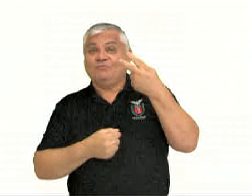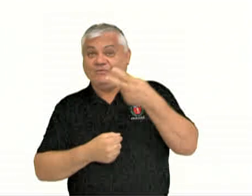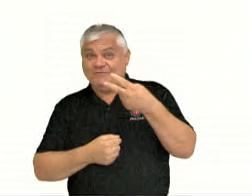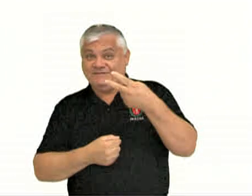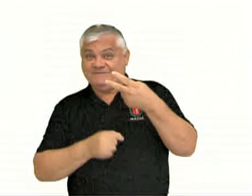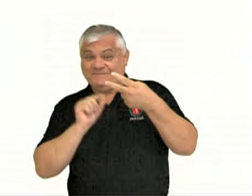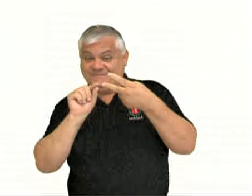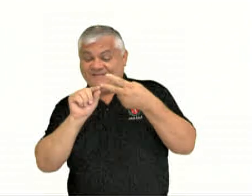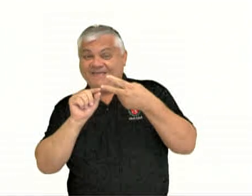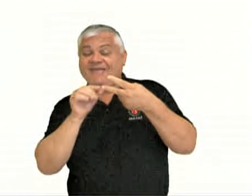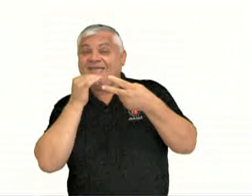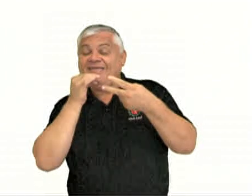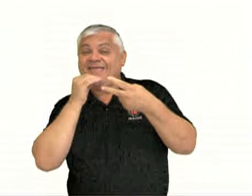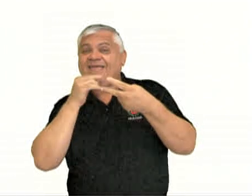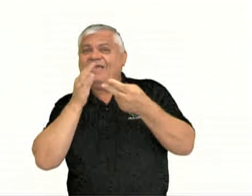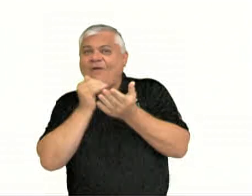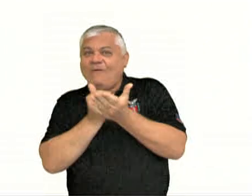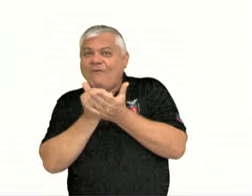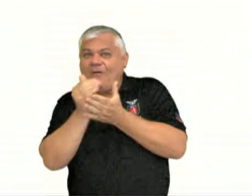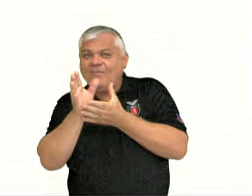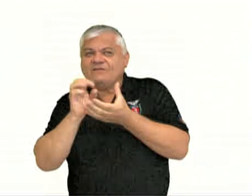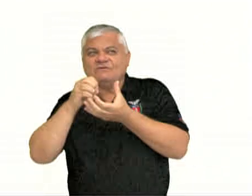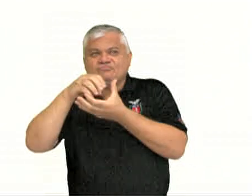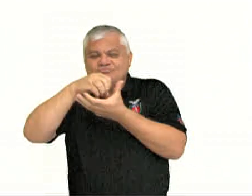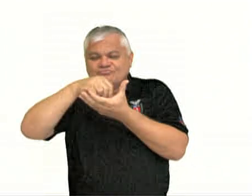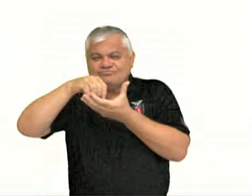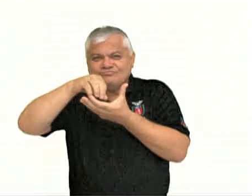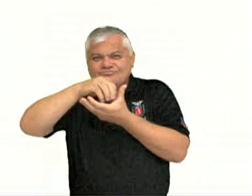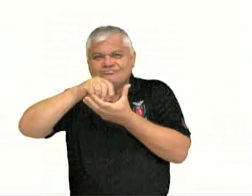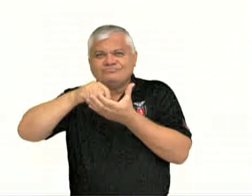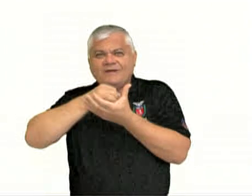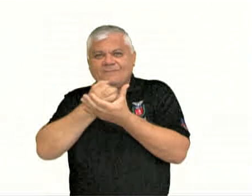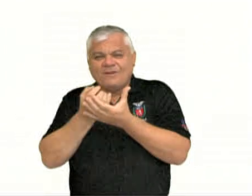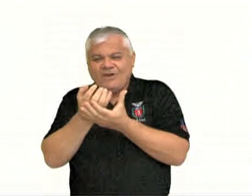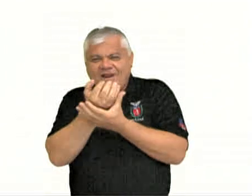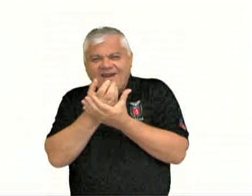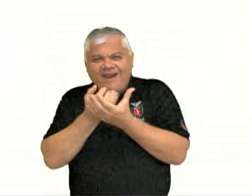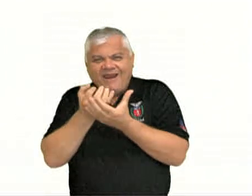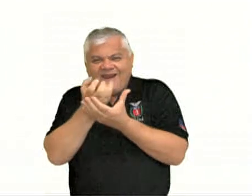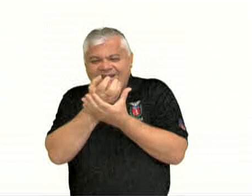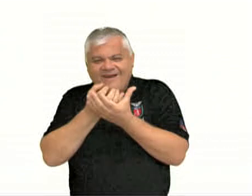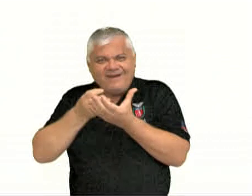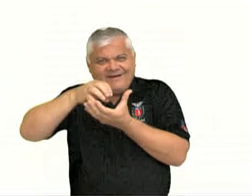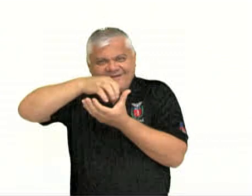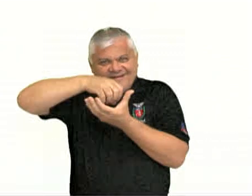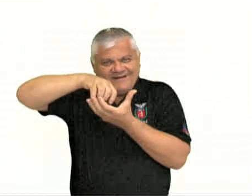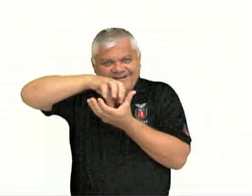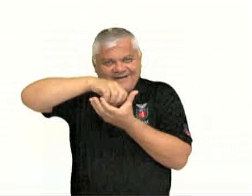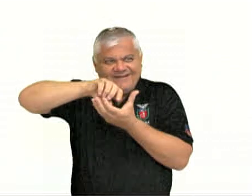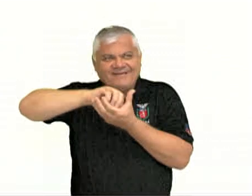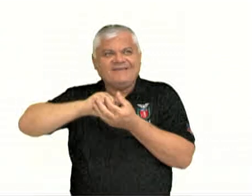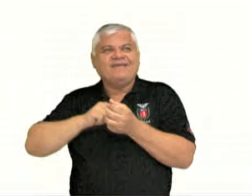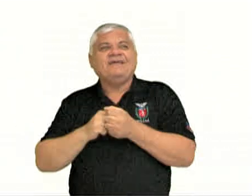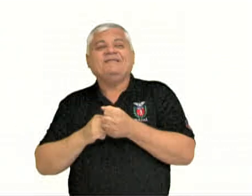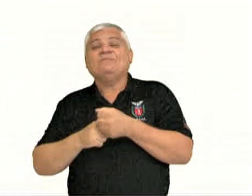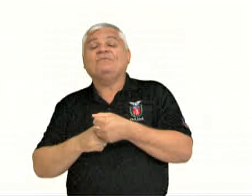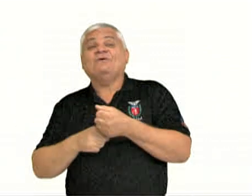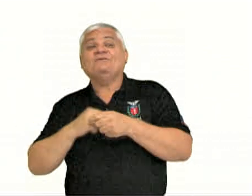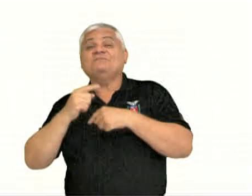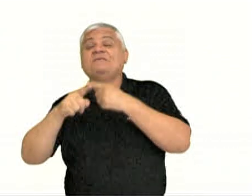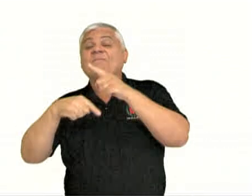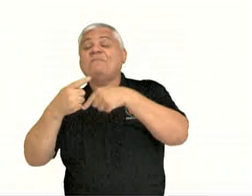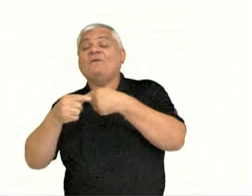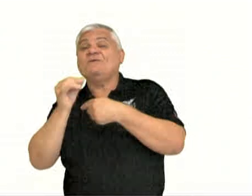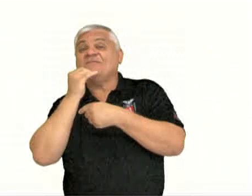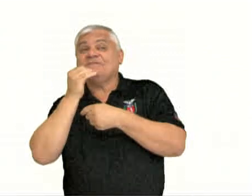evento 2, onde a partir do gametófito a gente vai ter a produção de gametas haploides. E após a